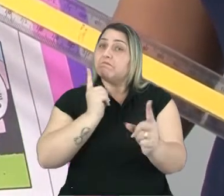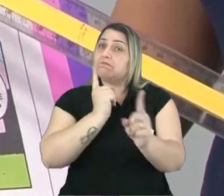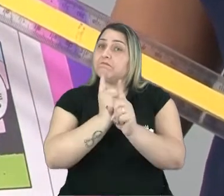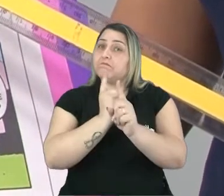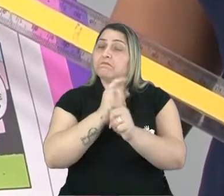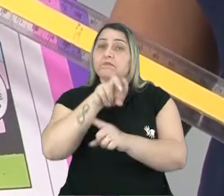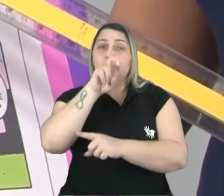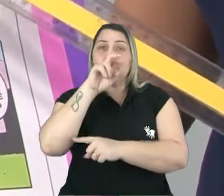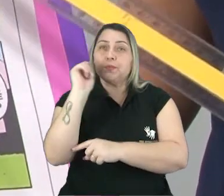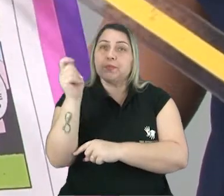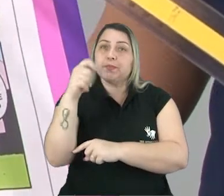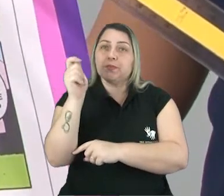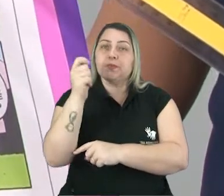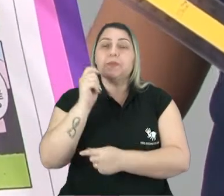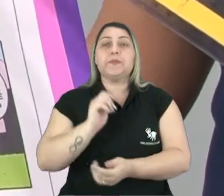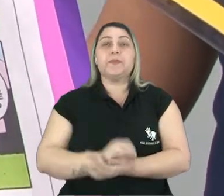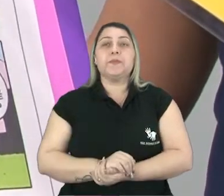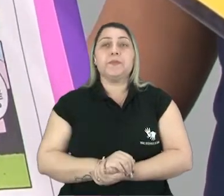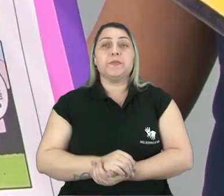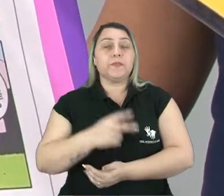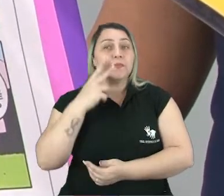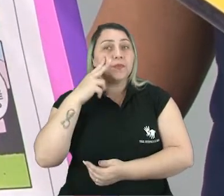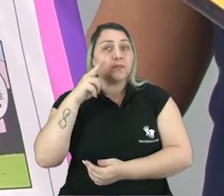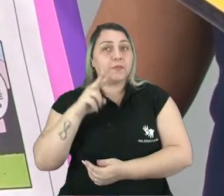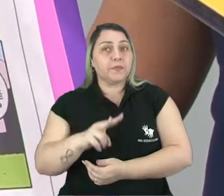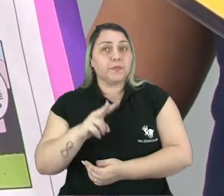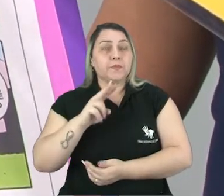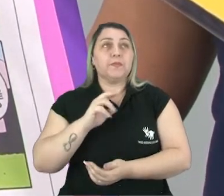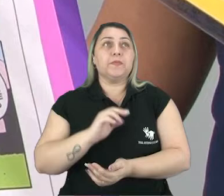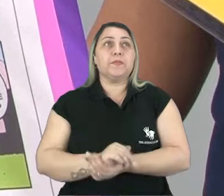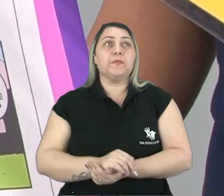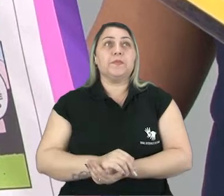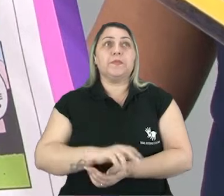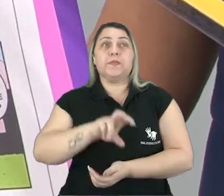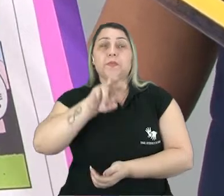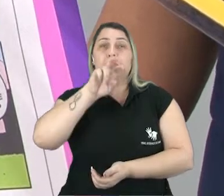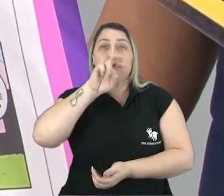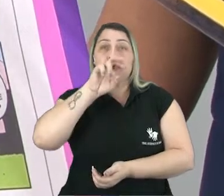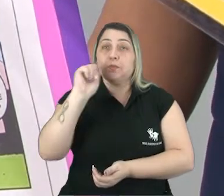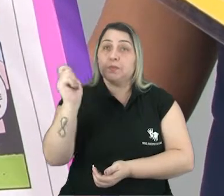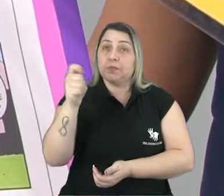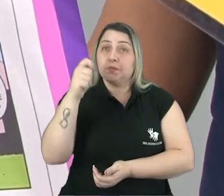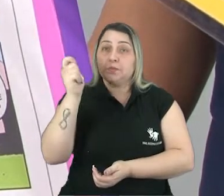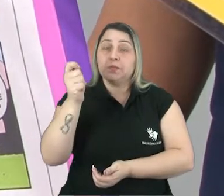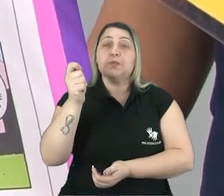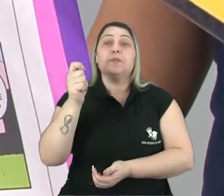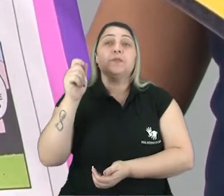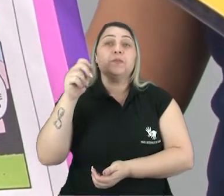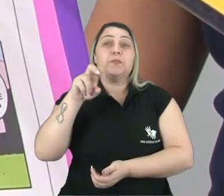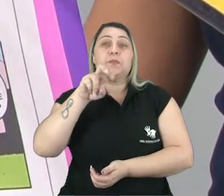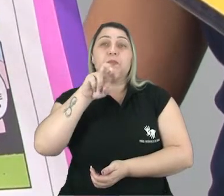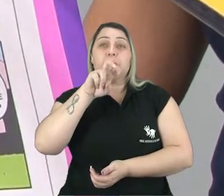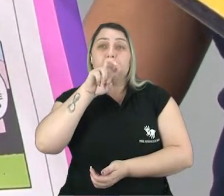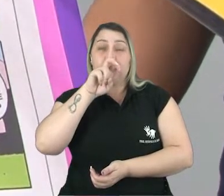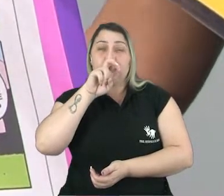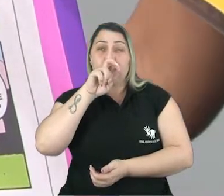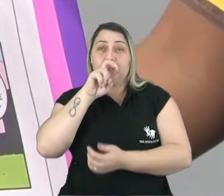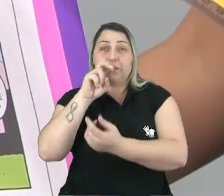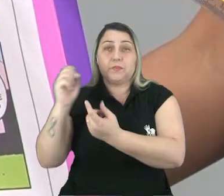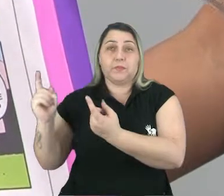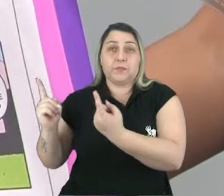direção à Mônica. Vamos observar, Magali também está comendo alguma coisa, estão